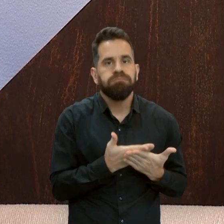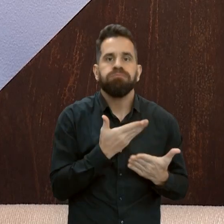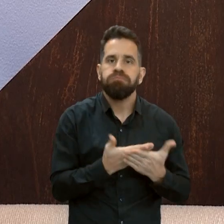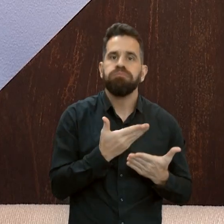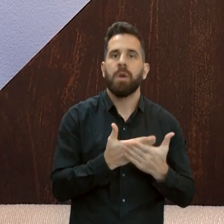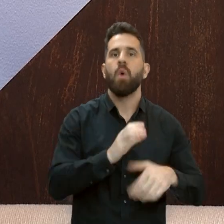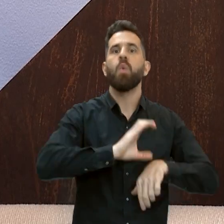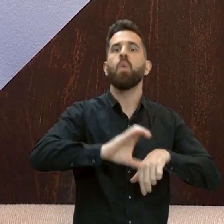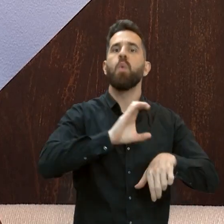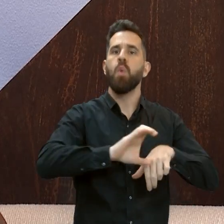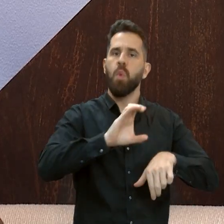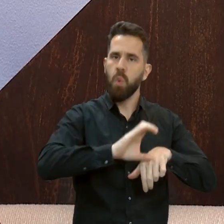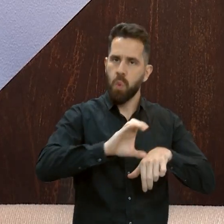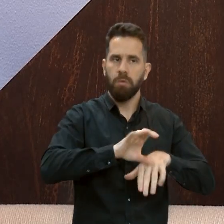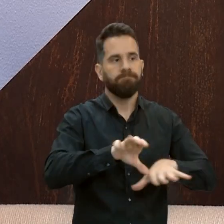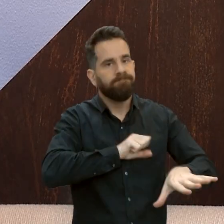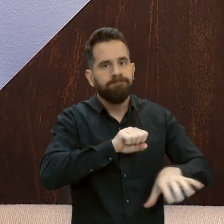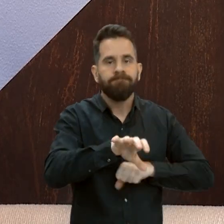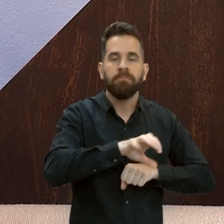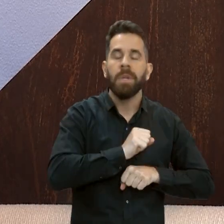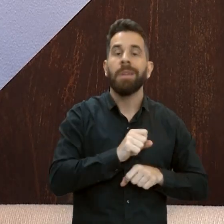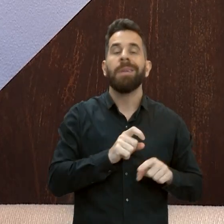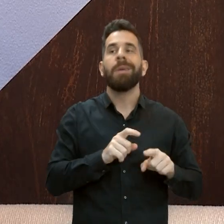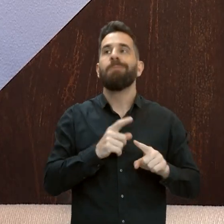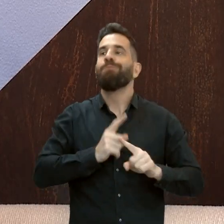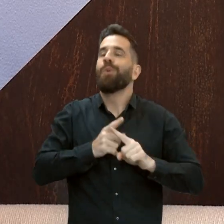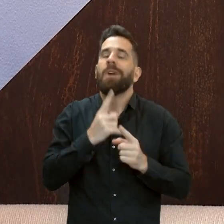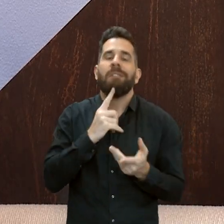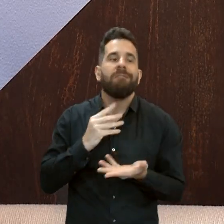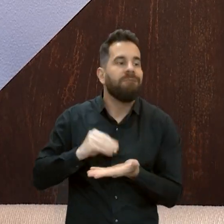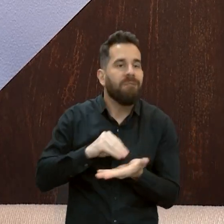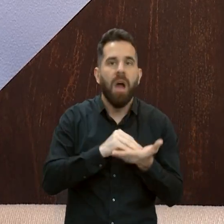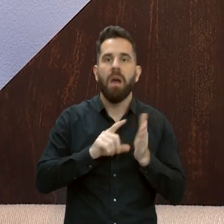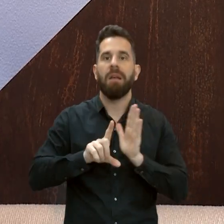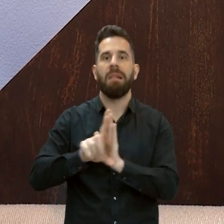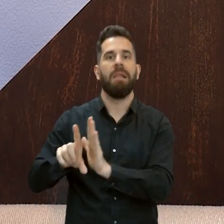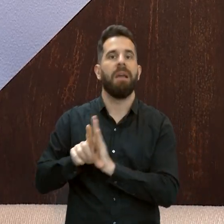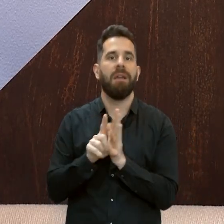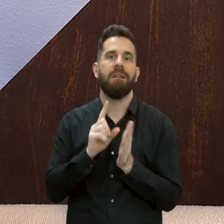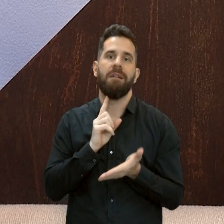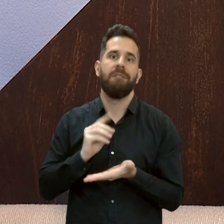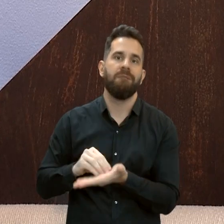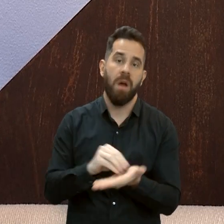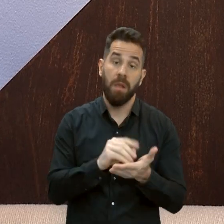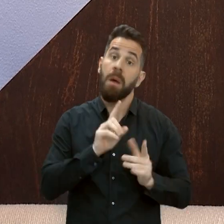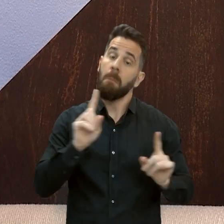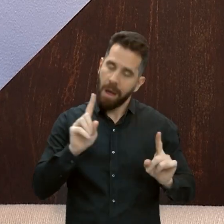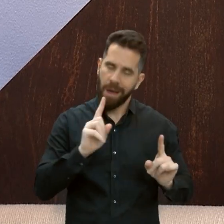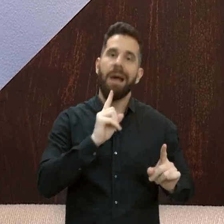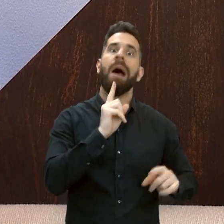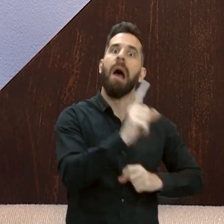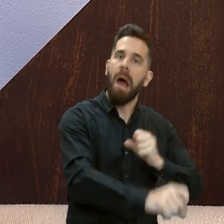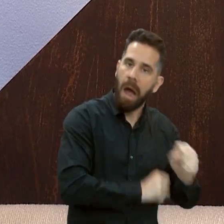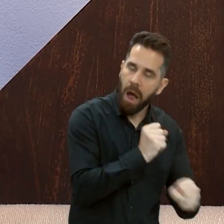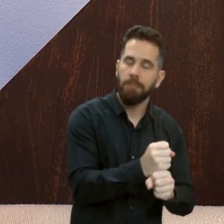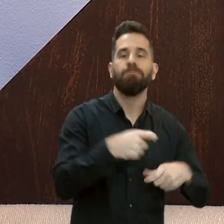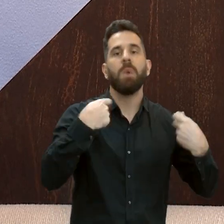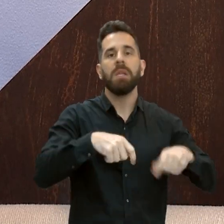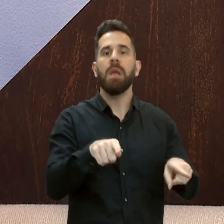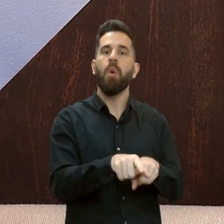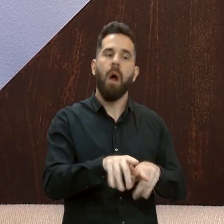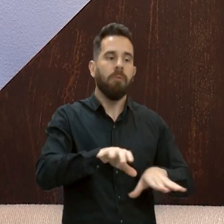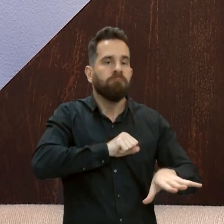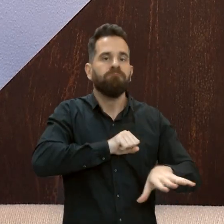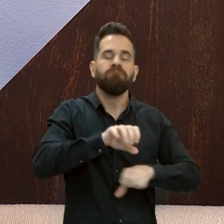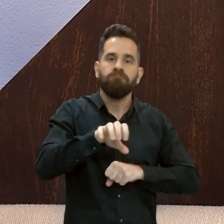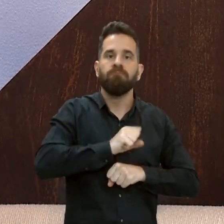legislações, né, não é que elas são anuais, mas é necessário essa capacitação anual, porque em alguns